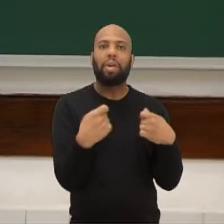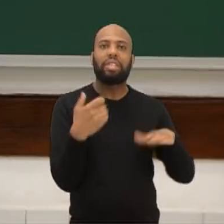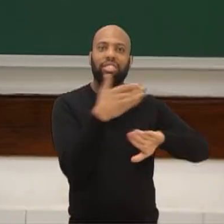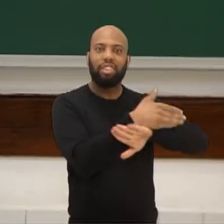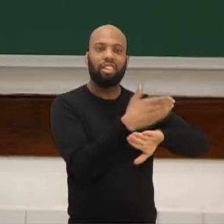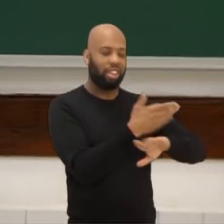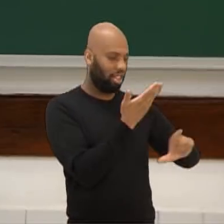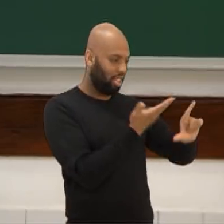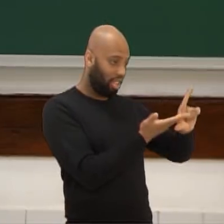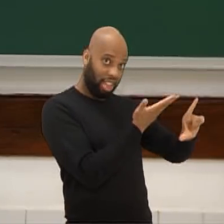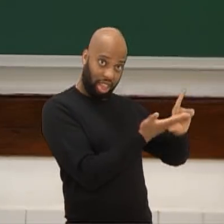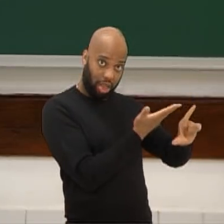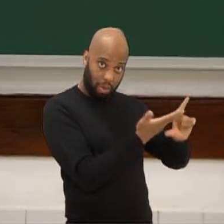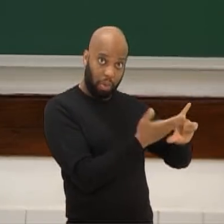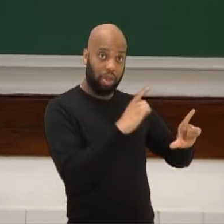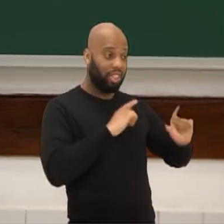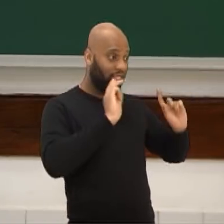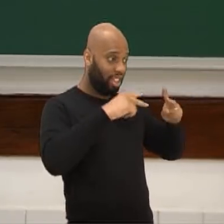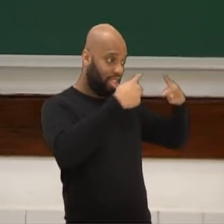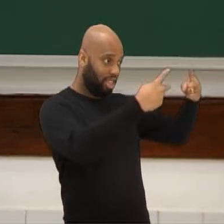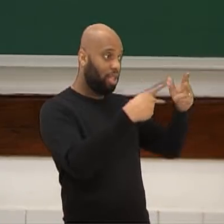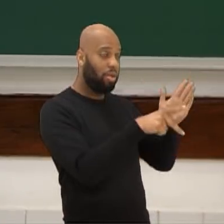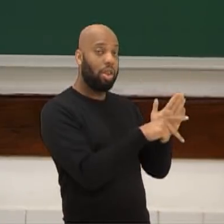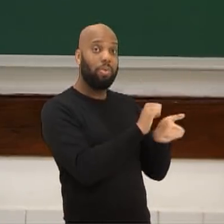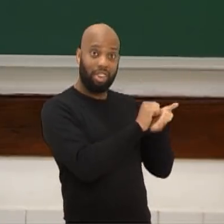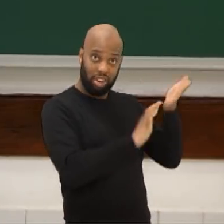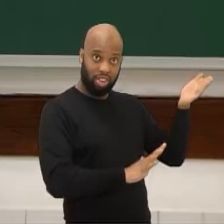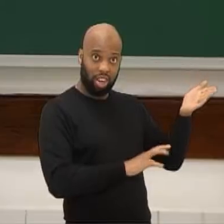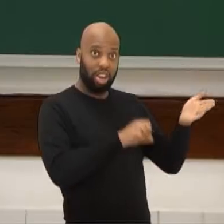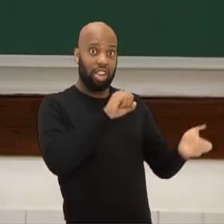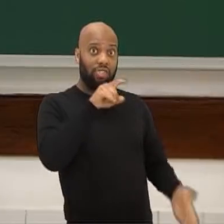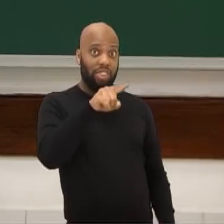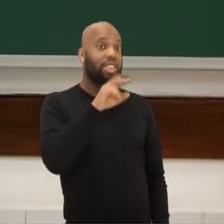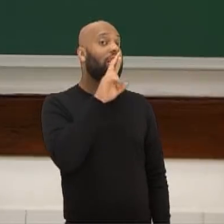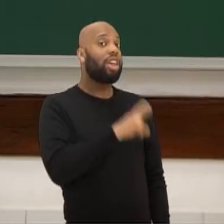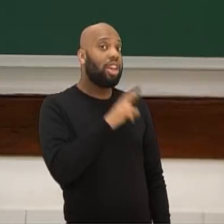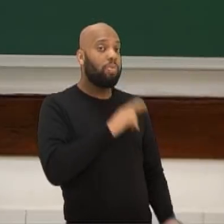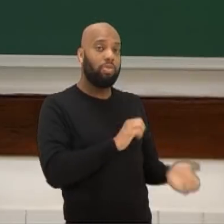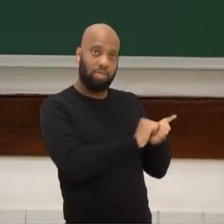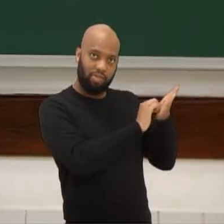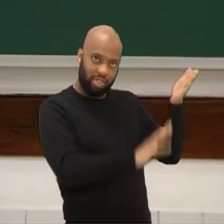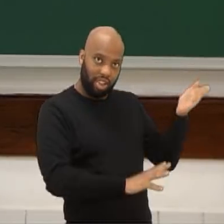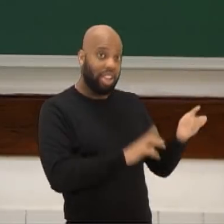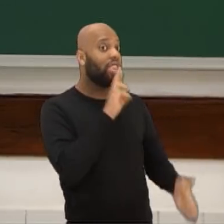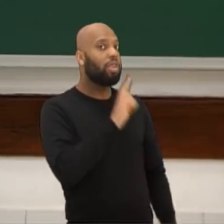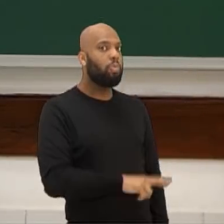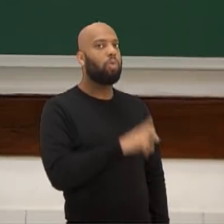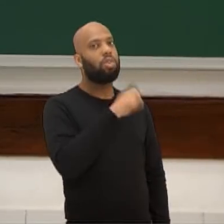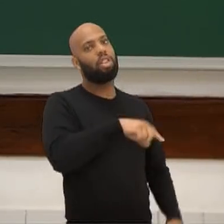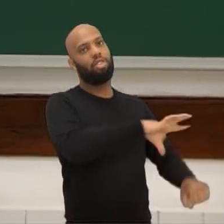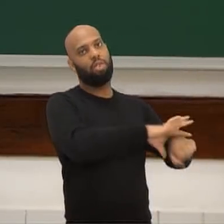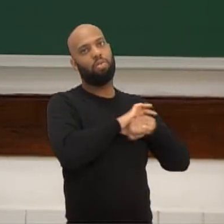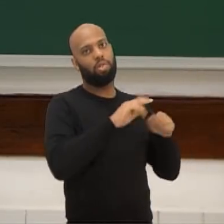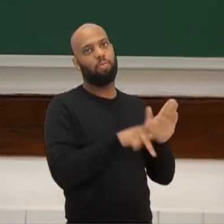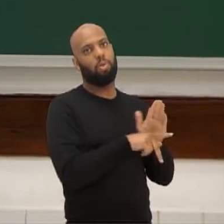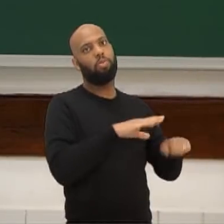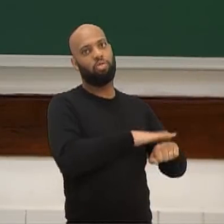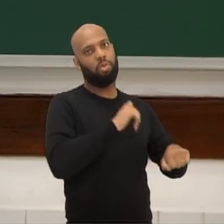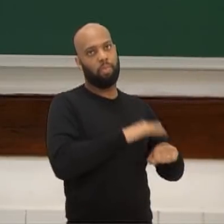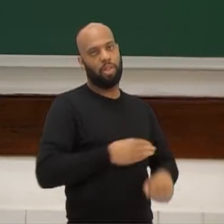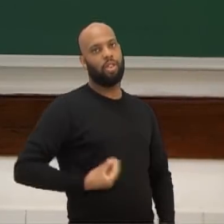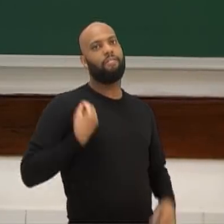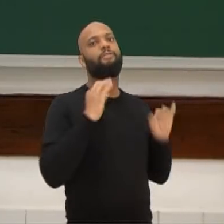de entrar na ferramenta do Classroom. Dentro do Classroom, vocês vão identificar que tem uma atividade disponível e